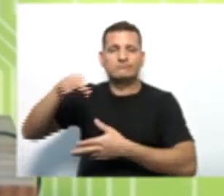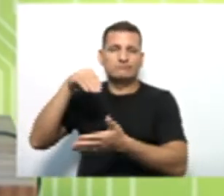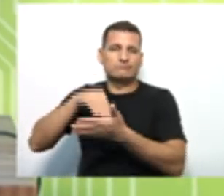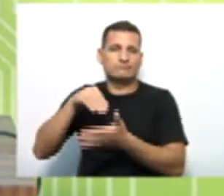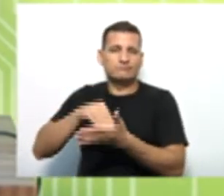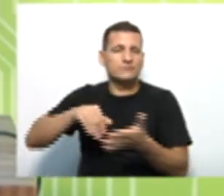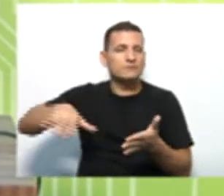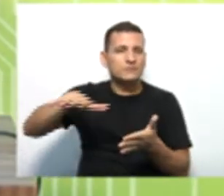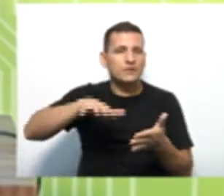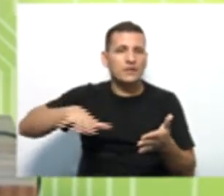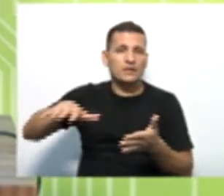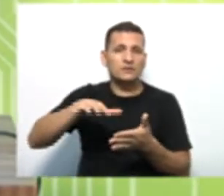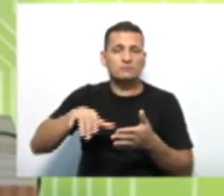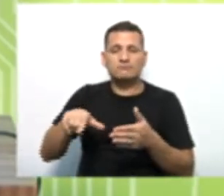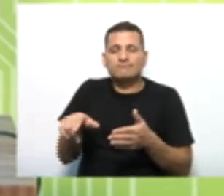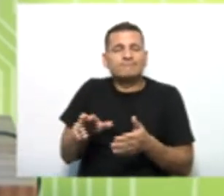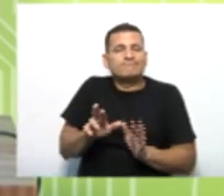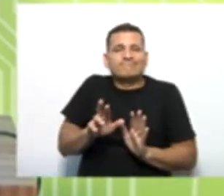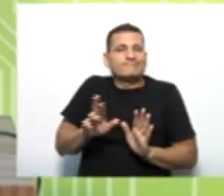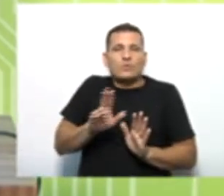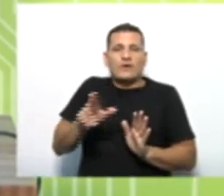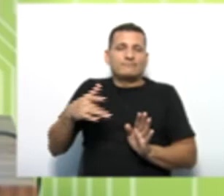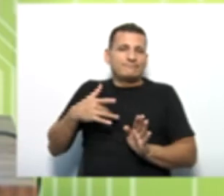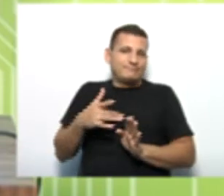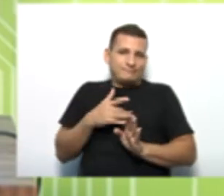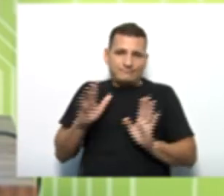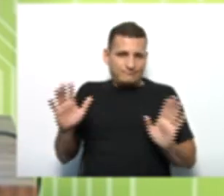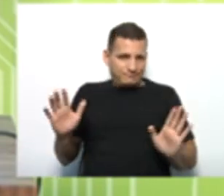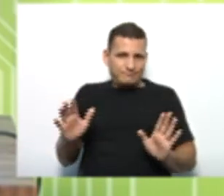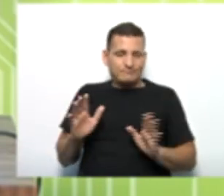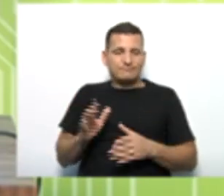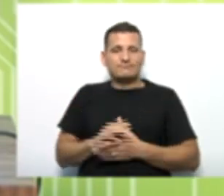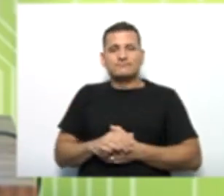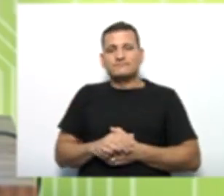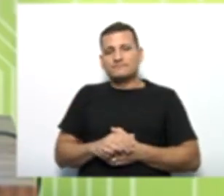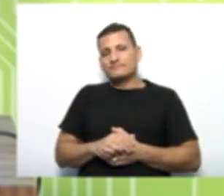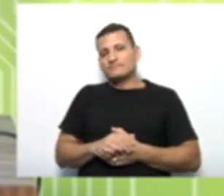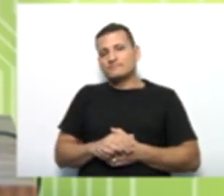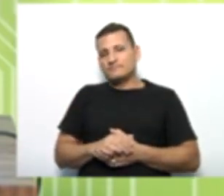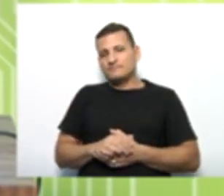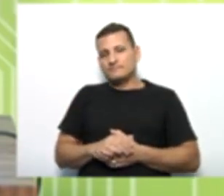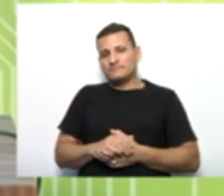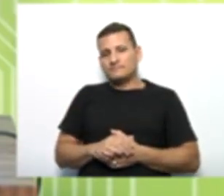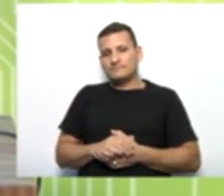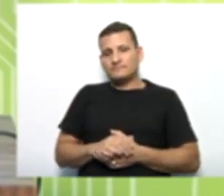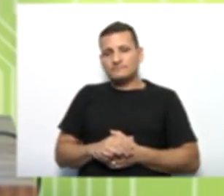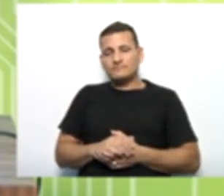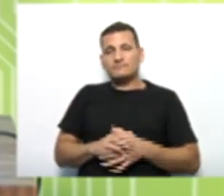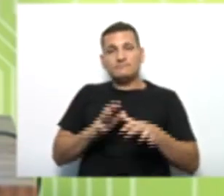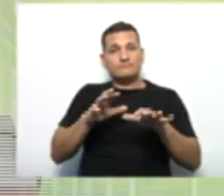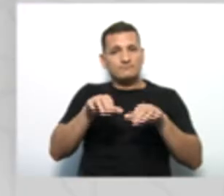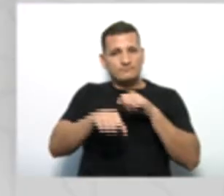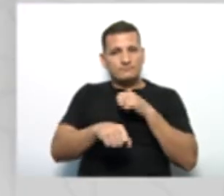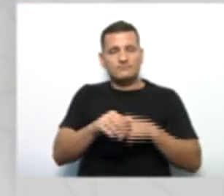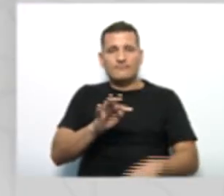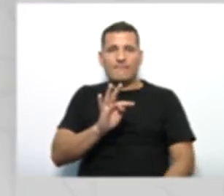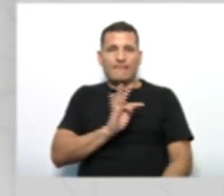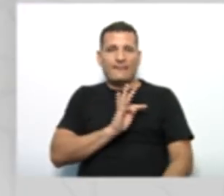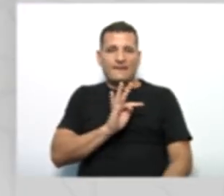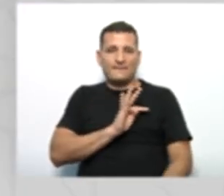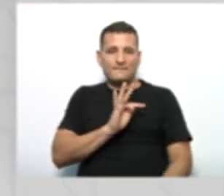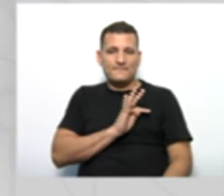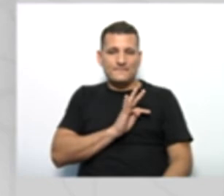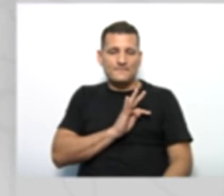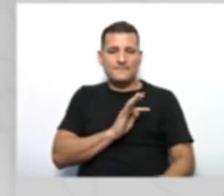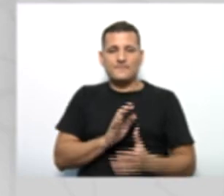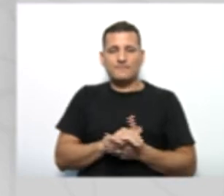desse ambiente que não é saudável para que a gente possa trabalhar. A formação técnica, que é a formação